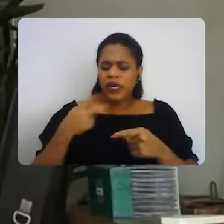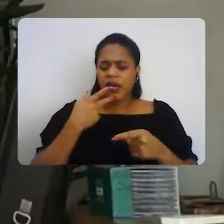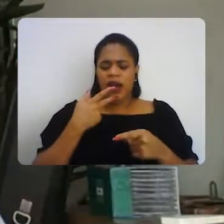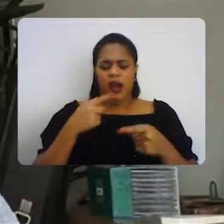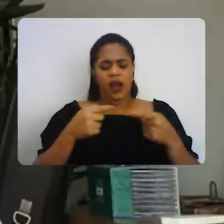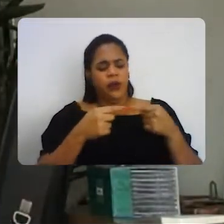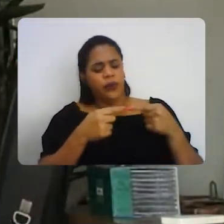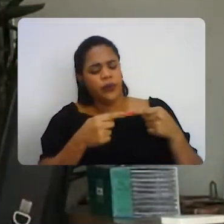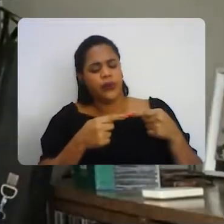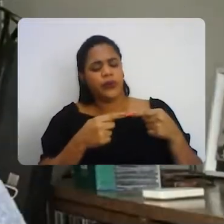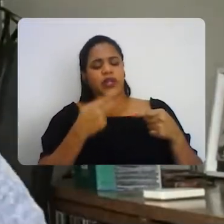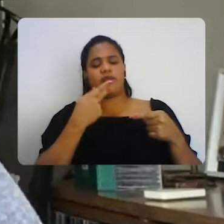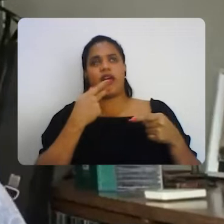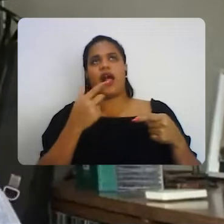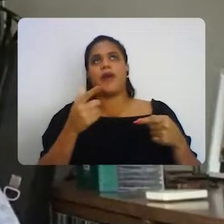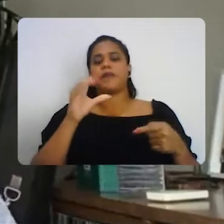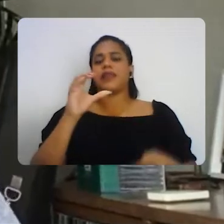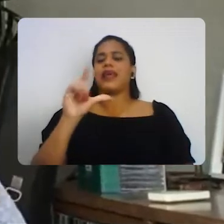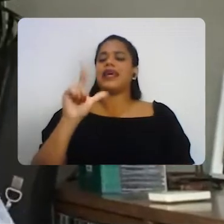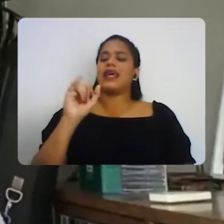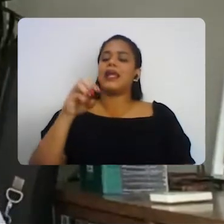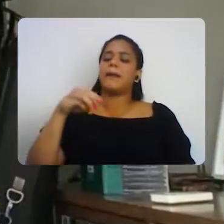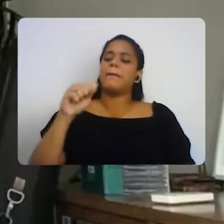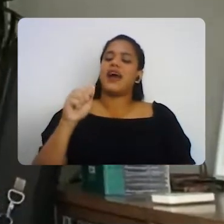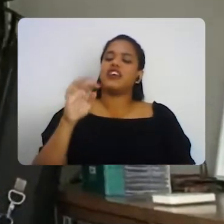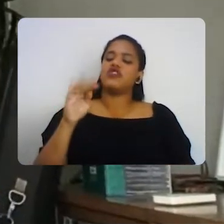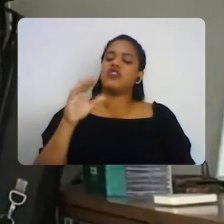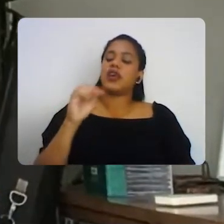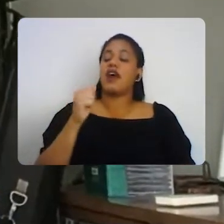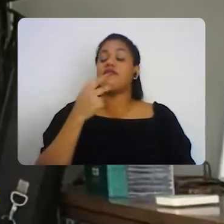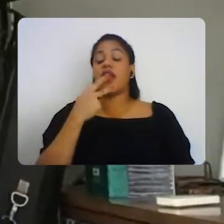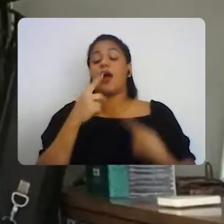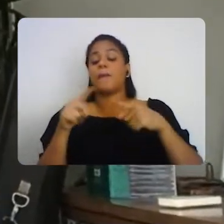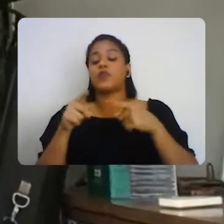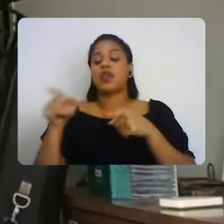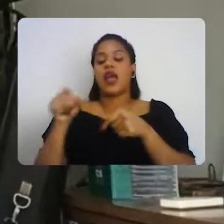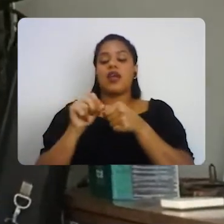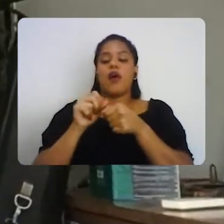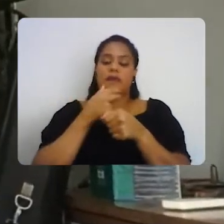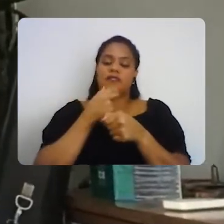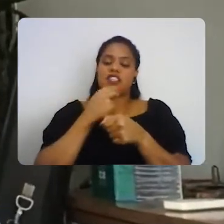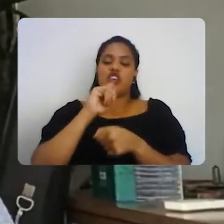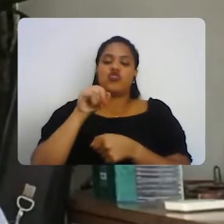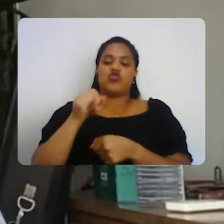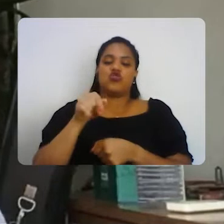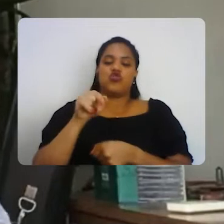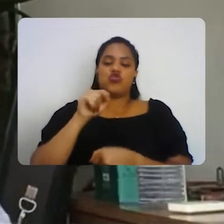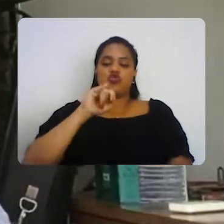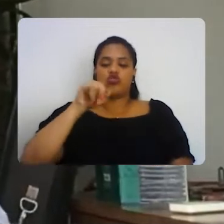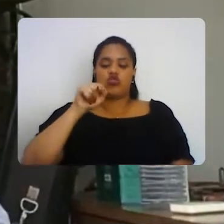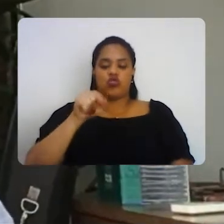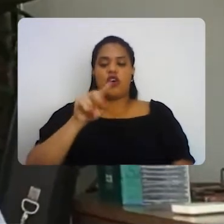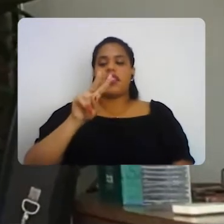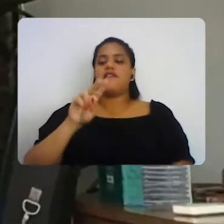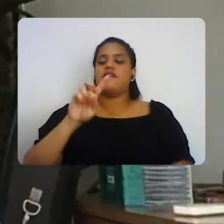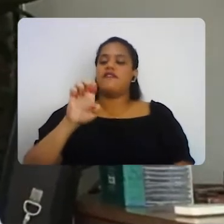músicas instrumentais e climáticas, mas teve as canções também, musicar as letras que Jota estava fazendo, que foram muito lindas, né? E como o Jota